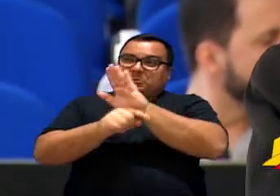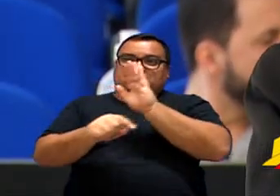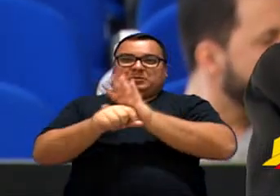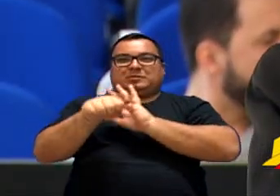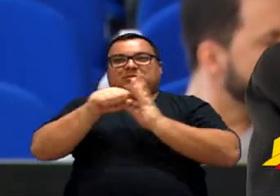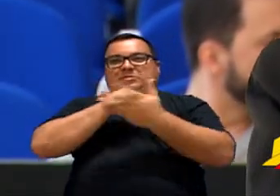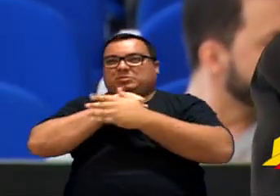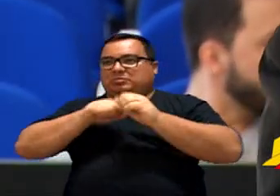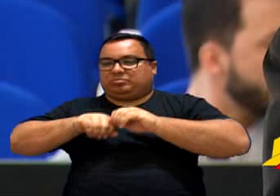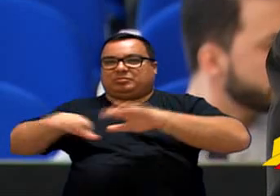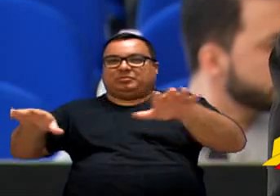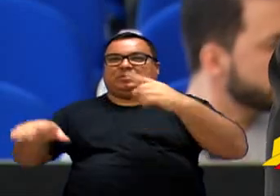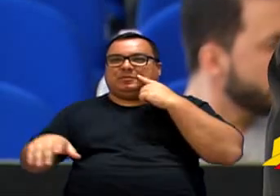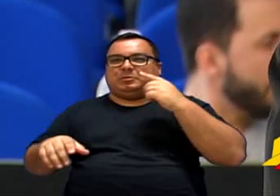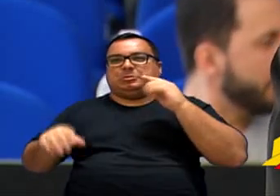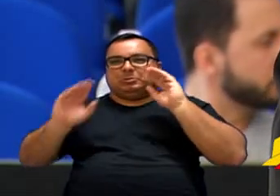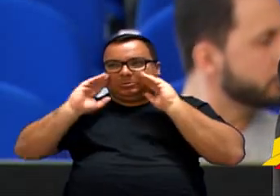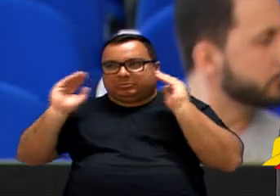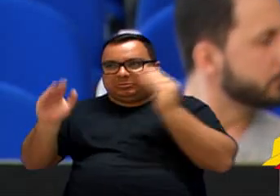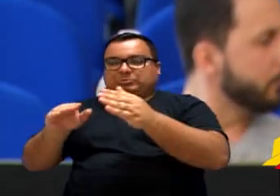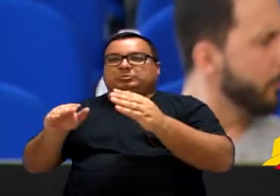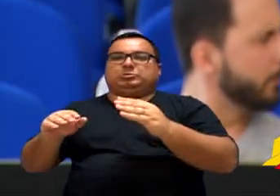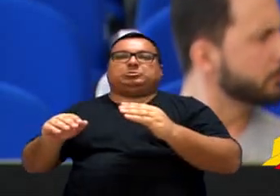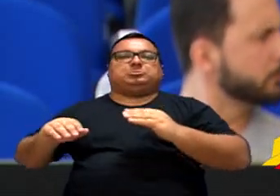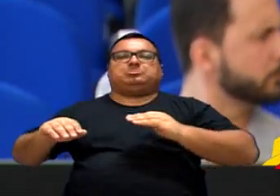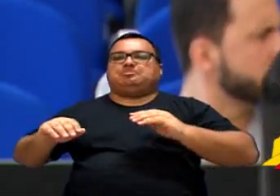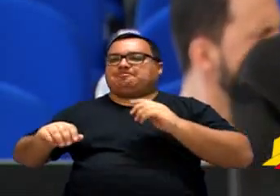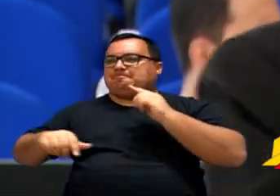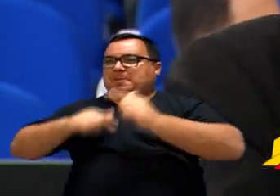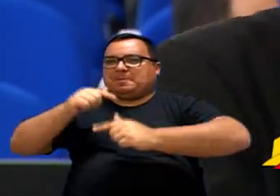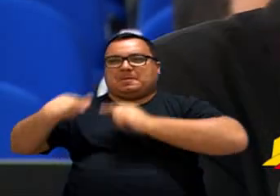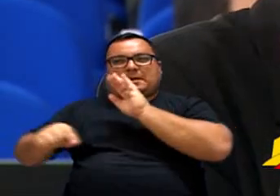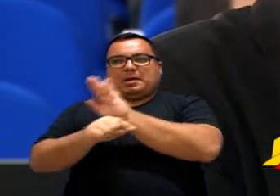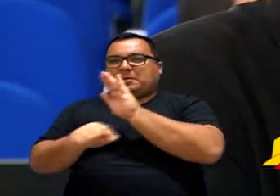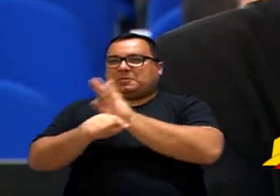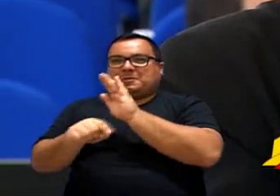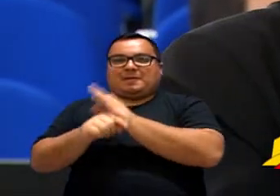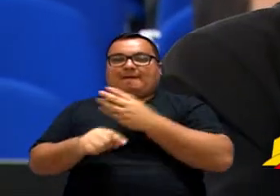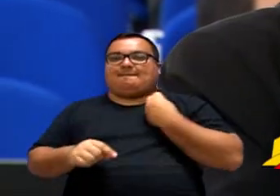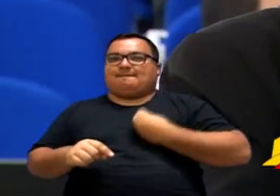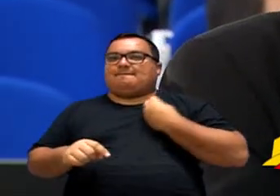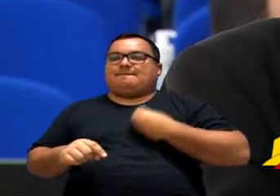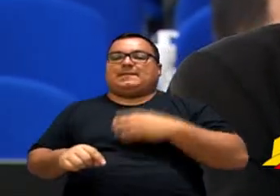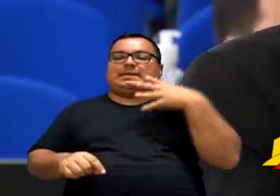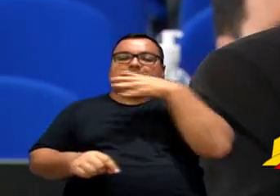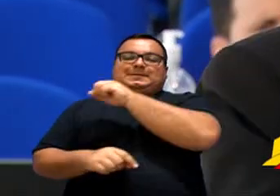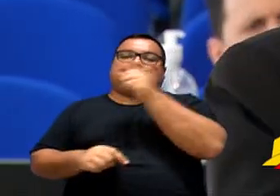contato direto. Mas, quando se aprova uma lei, o Tribunal Superior